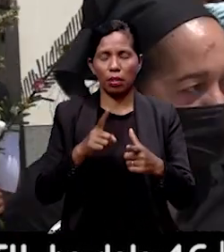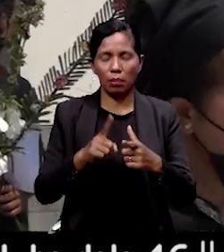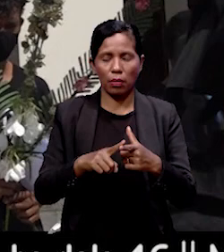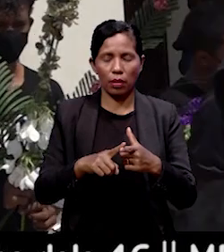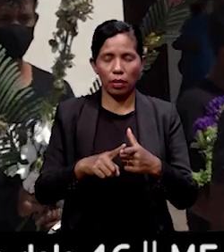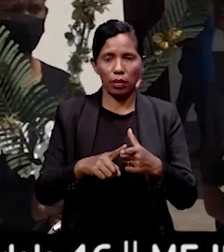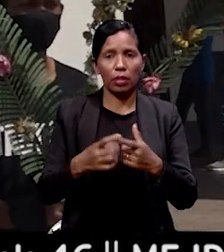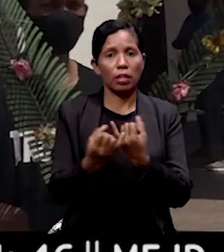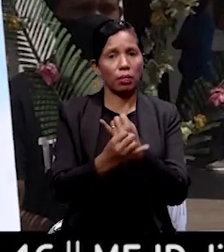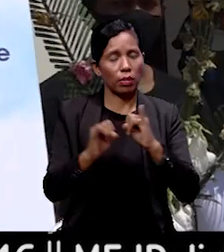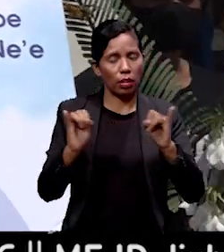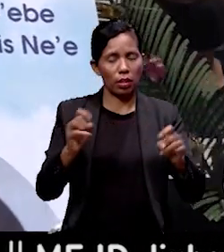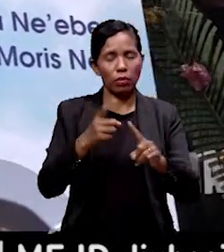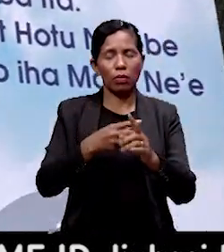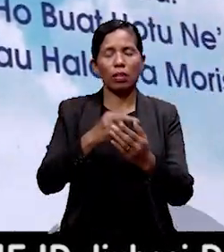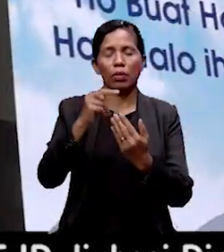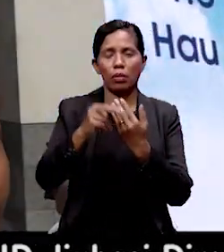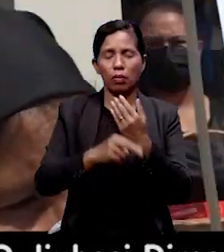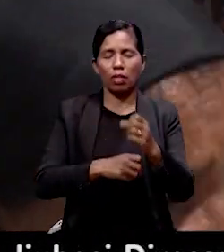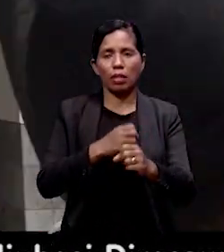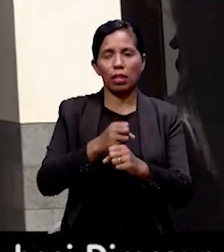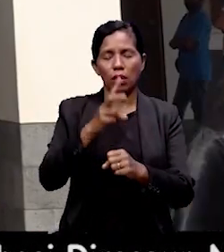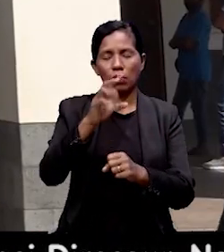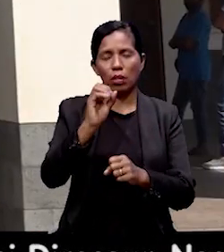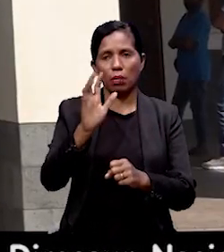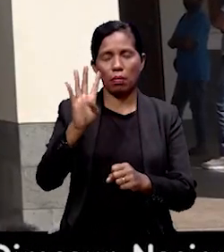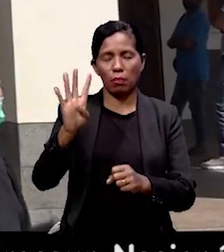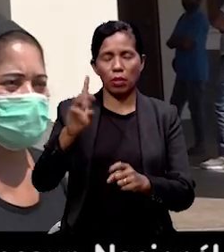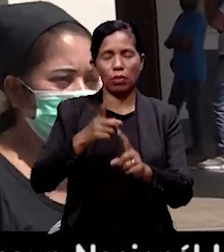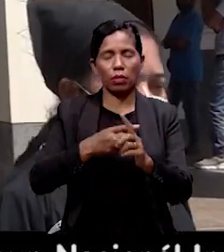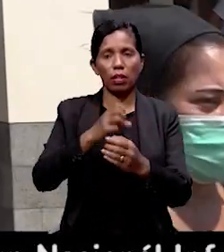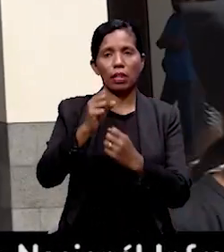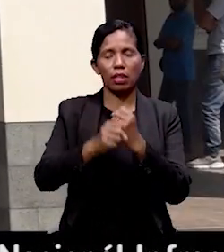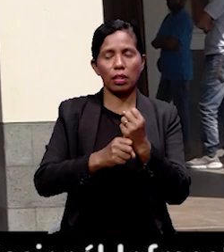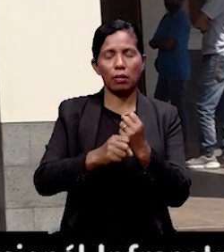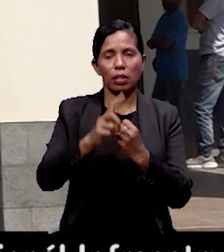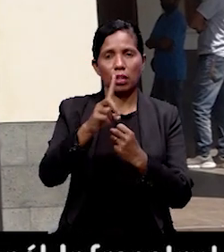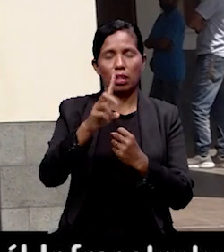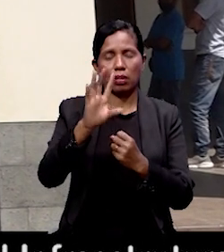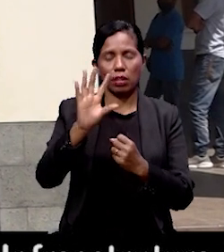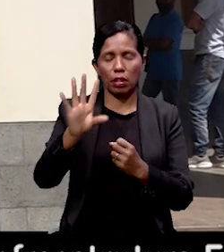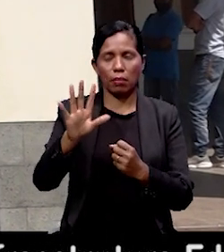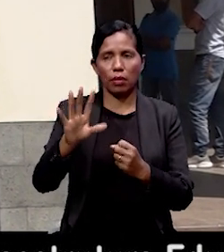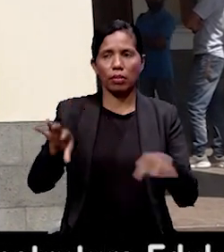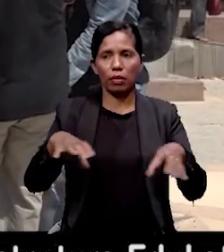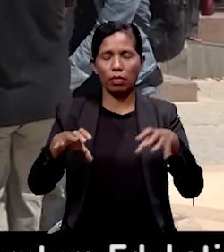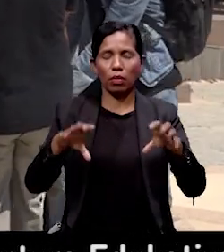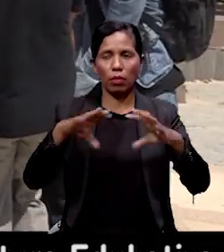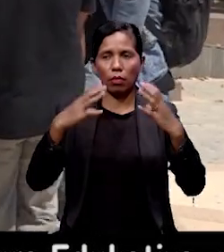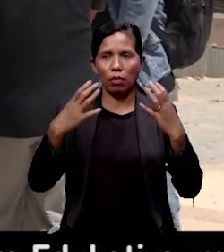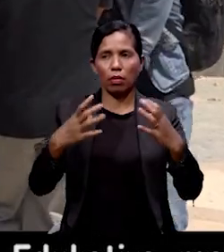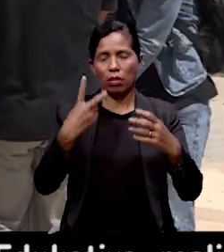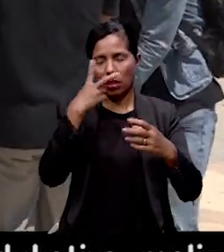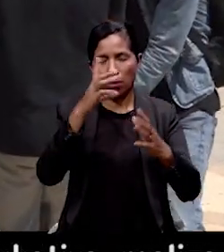iha fulang novembro, tinang rihung rua hat, to fulang dezembro, tinang rihung rua lima, saudoso Humberto servisu iha komisão